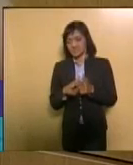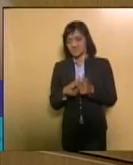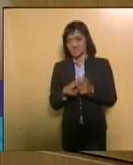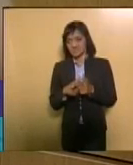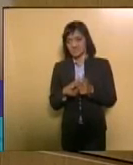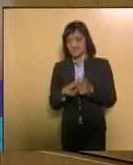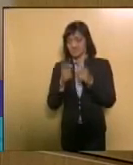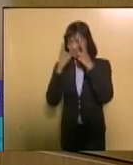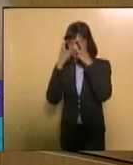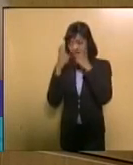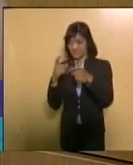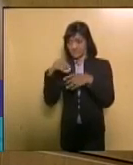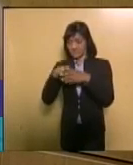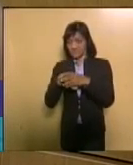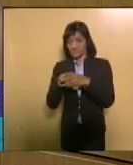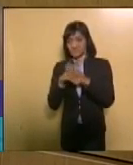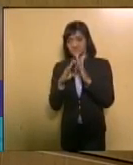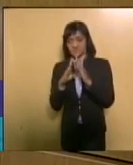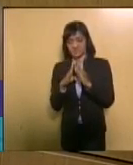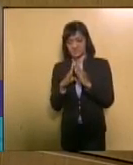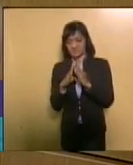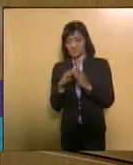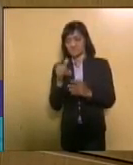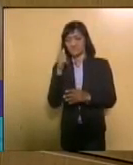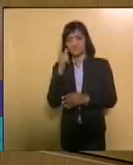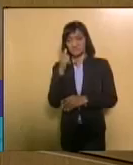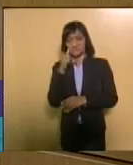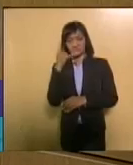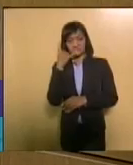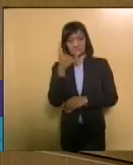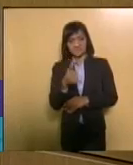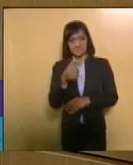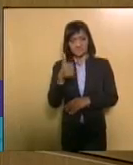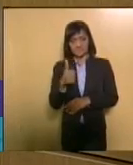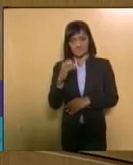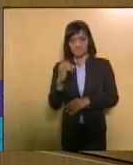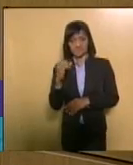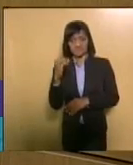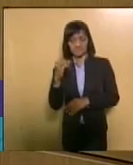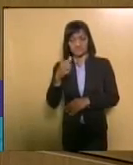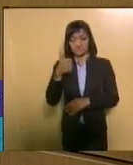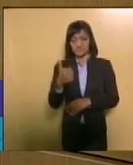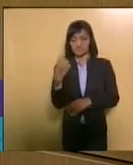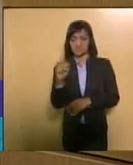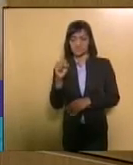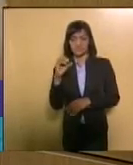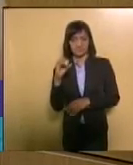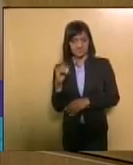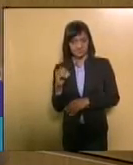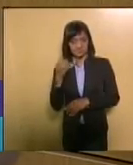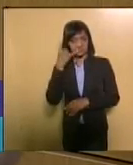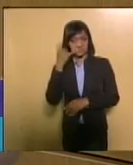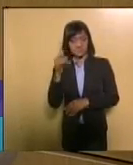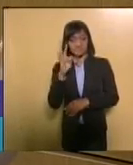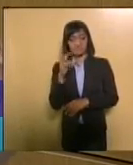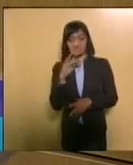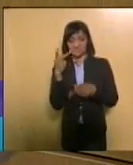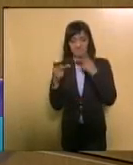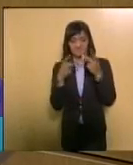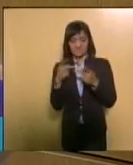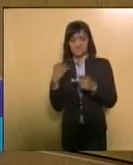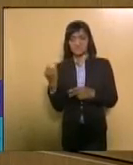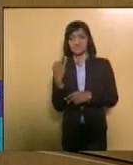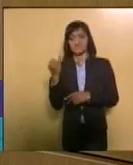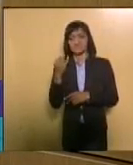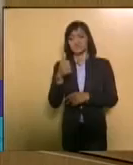caso de violência doméstica Uma mulher ligou pro0 que para quem atua nessa área tudo que a gente fala a importância